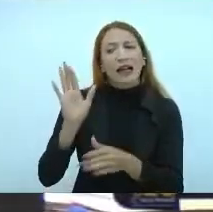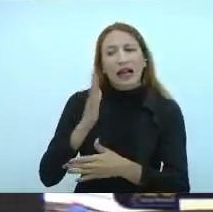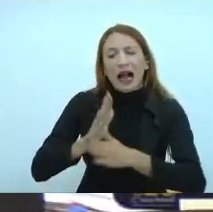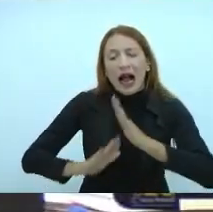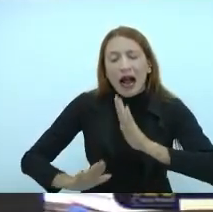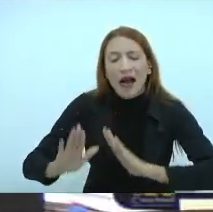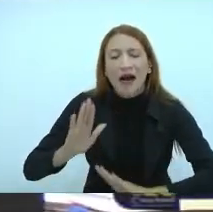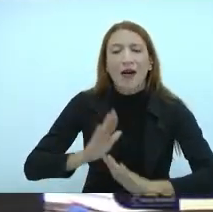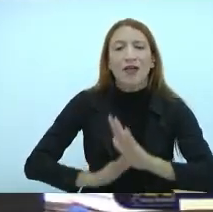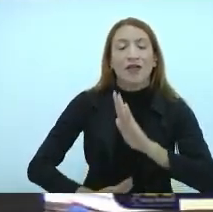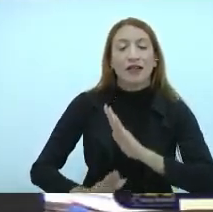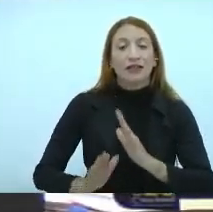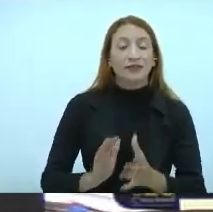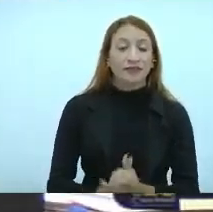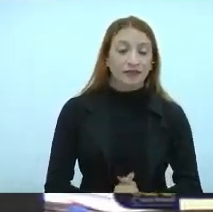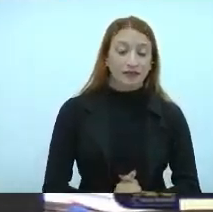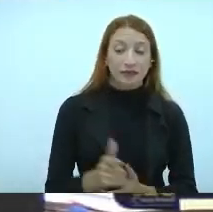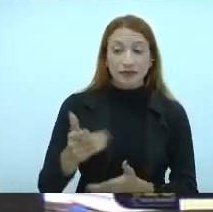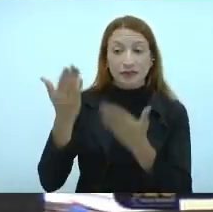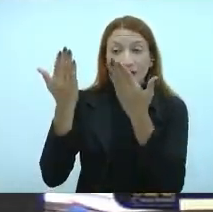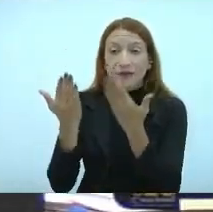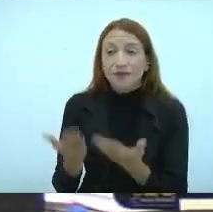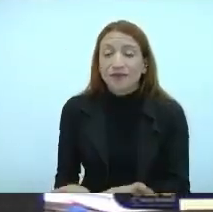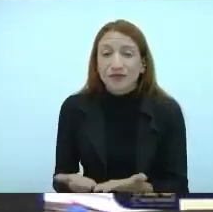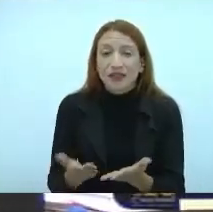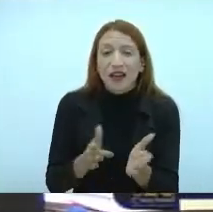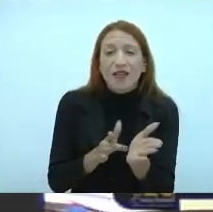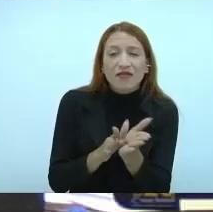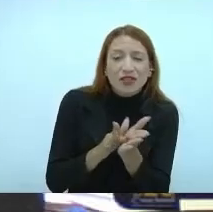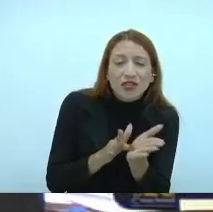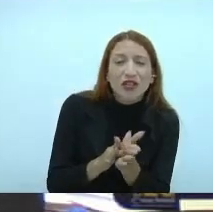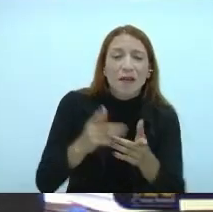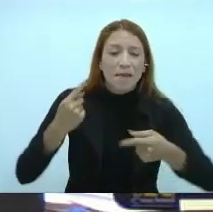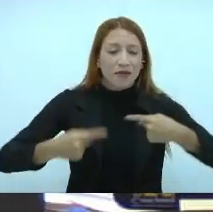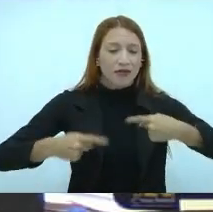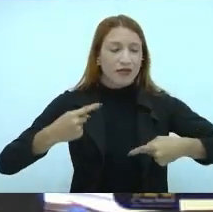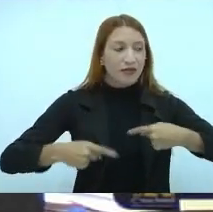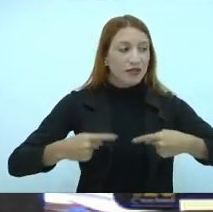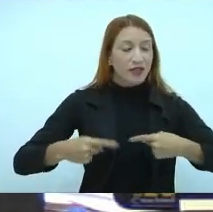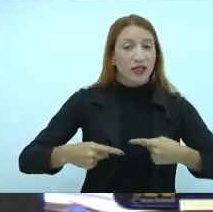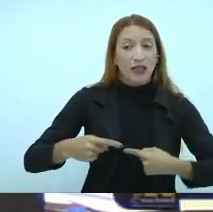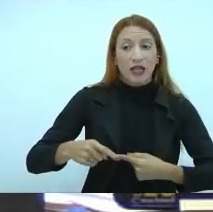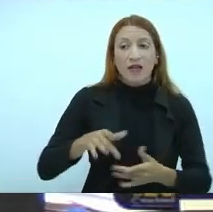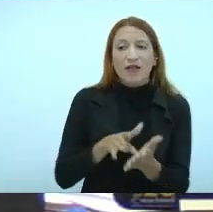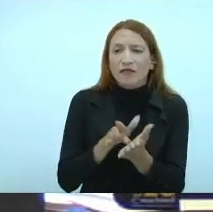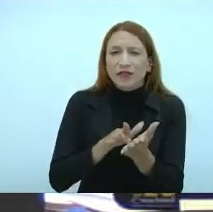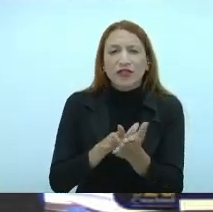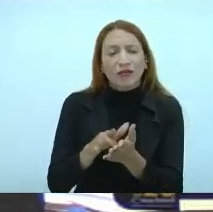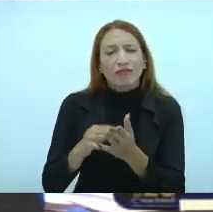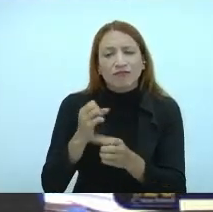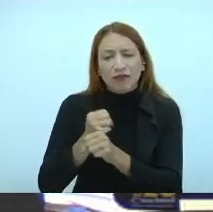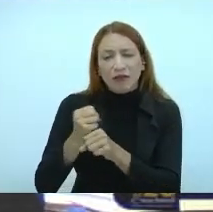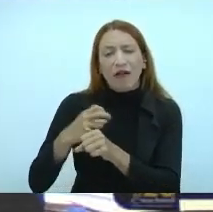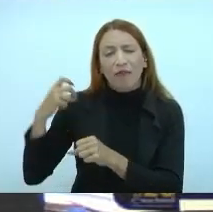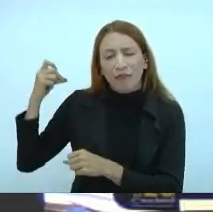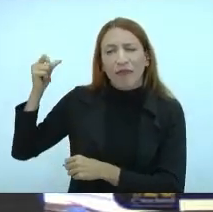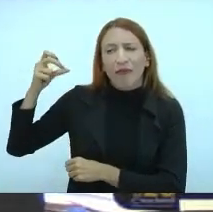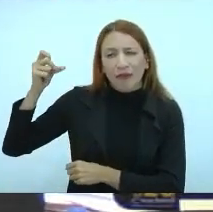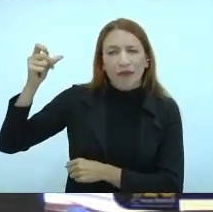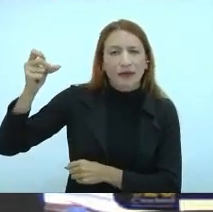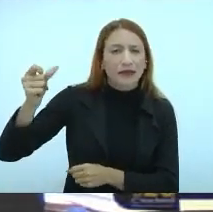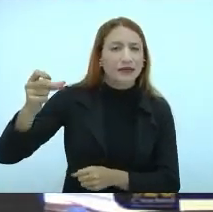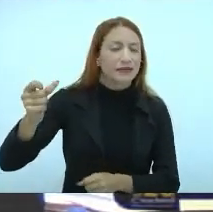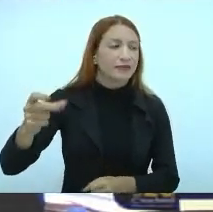senhor não vai conseguir infelizmente vocês que estão fazendo politicagem não vai conseguir enganar esse povo por tanto tempo assim como não enganou na última